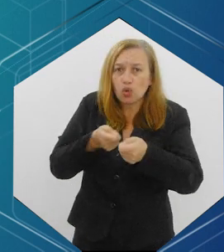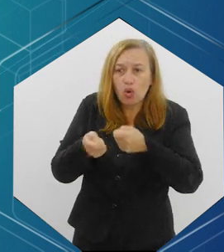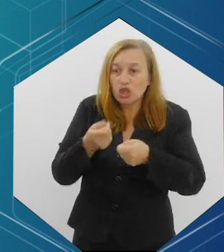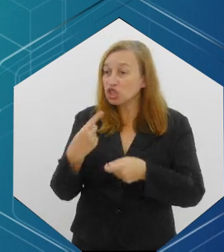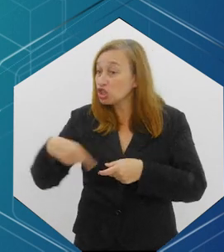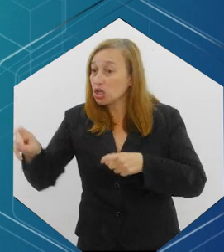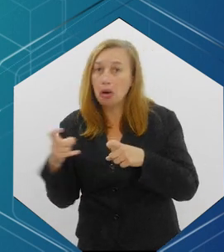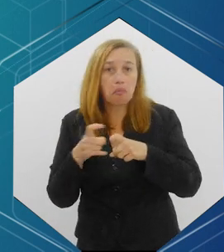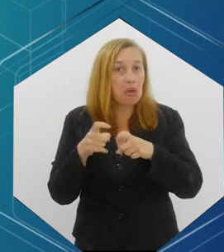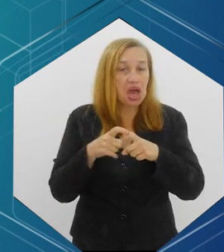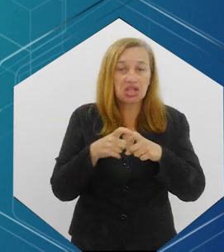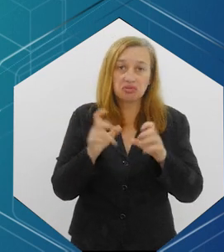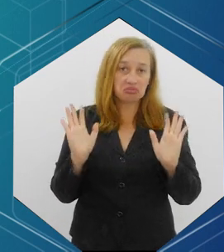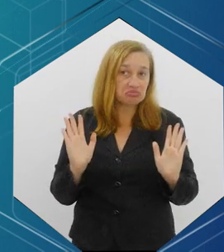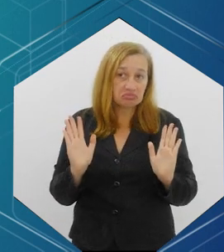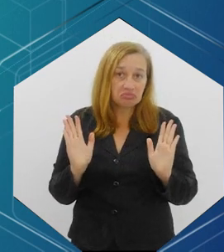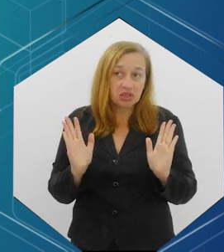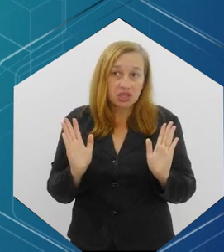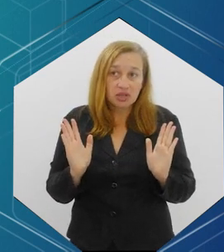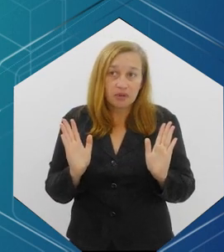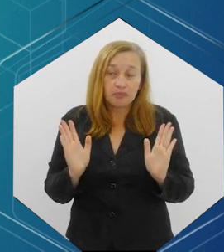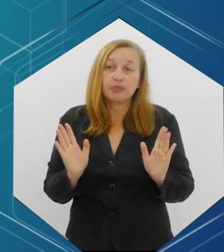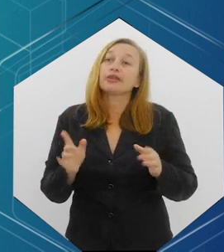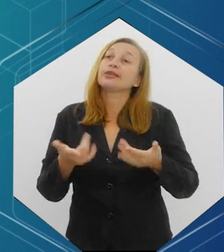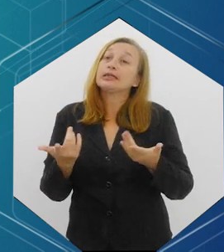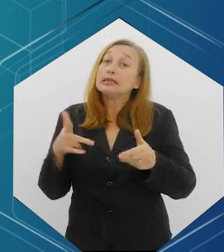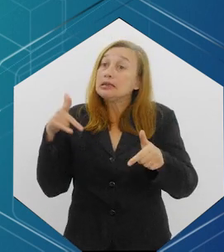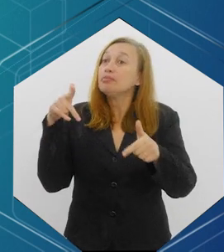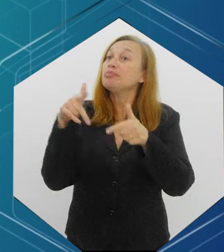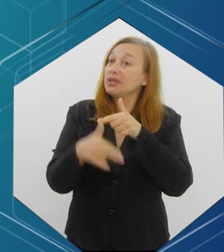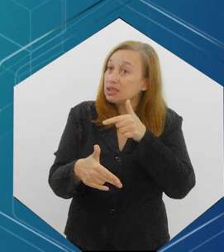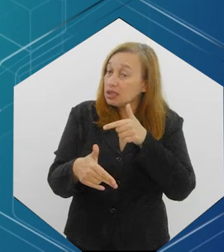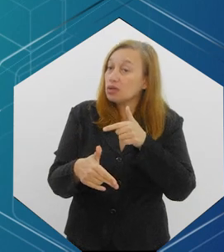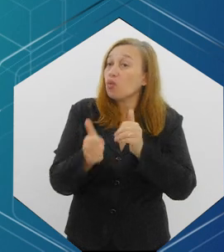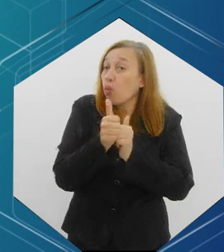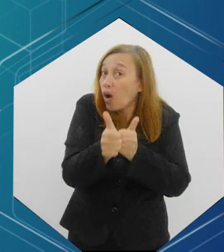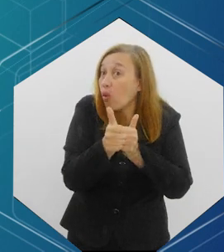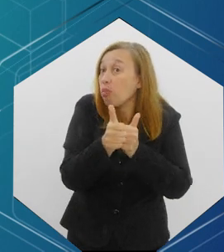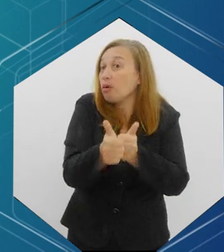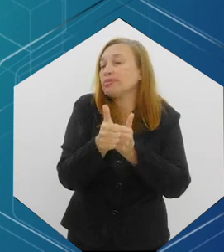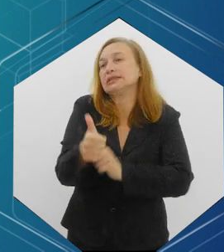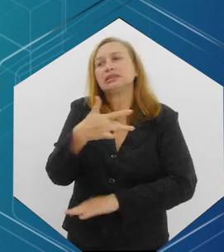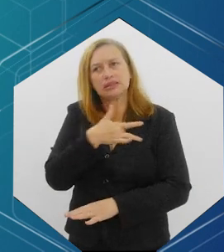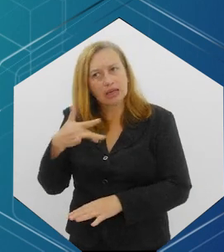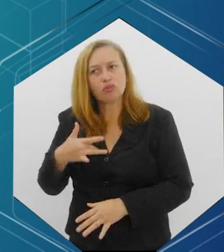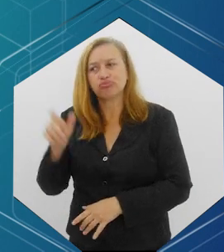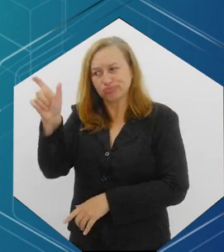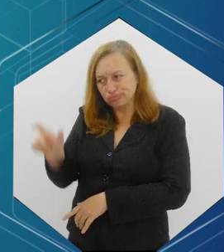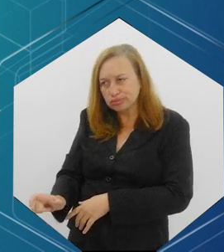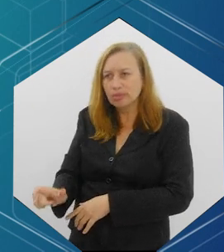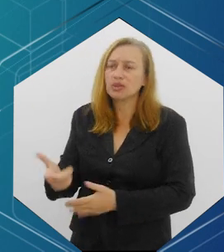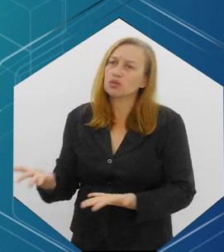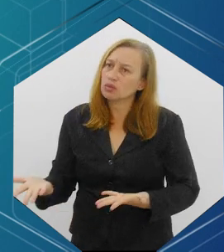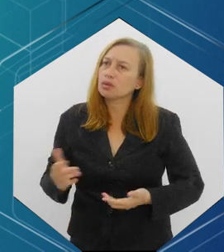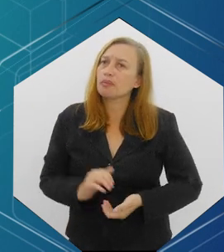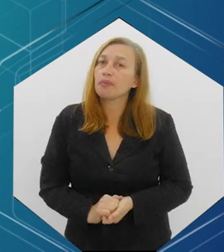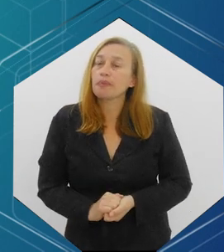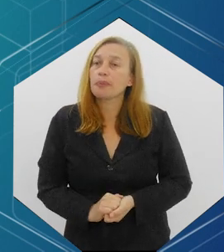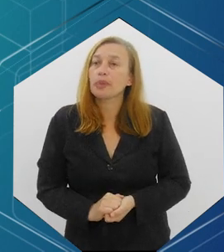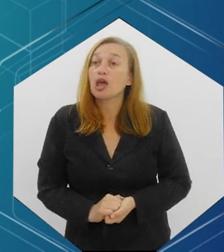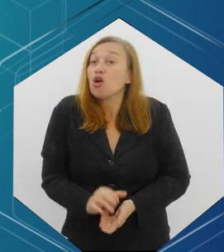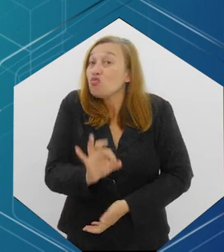médicos regulares, o que atrapalhou bastante o acompanhamento de saúde desse